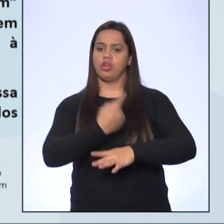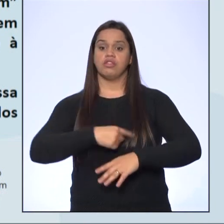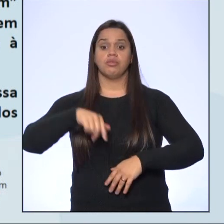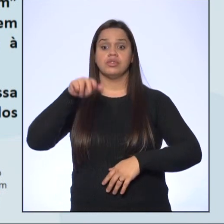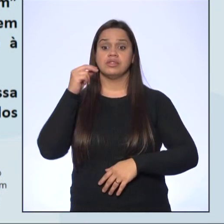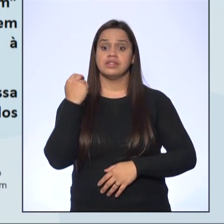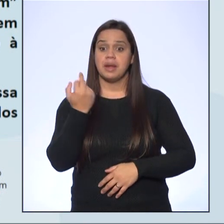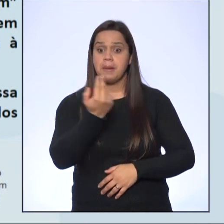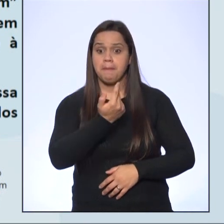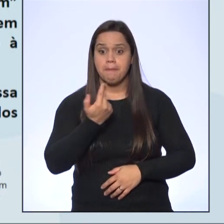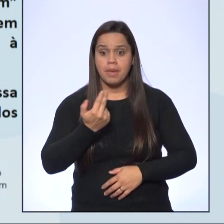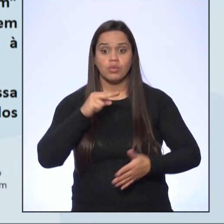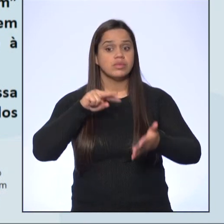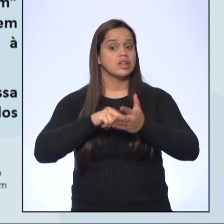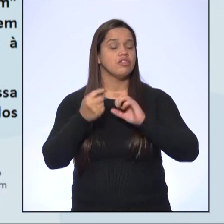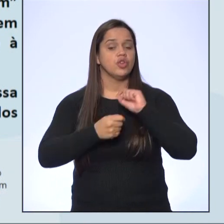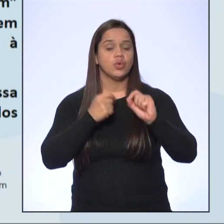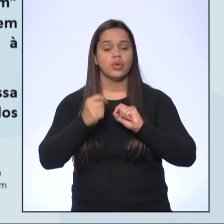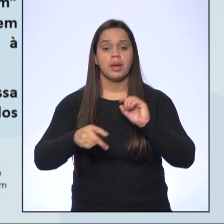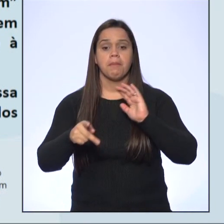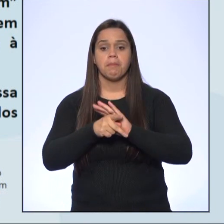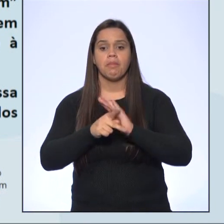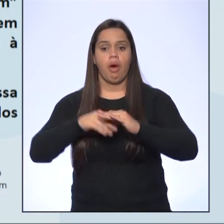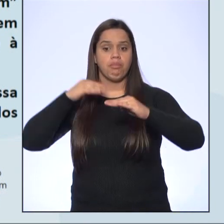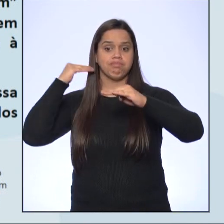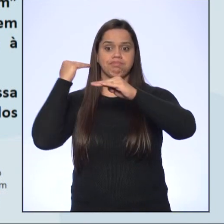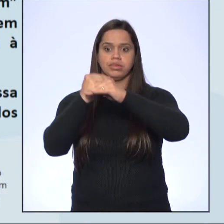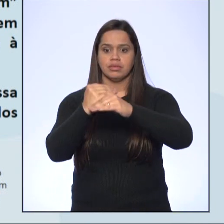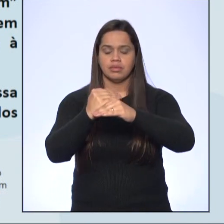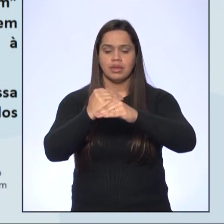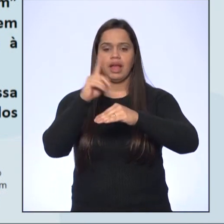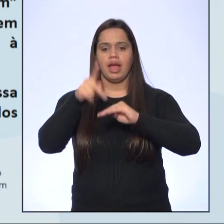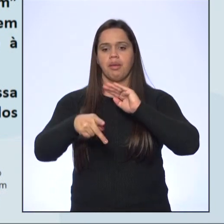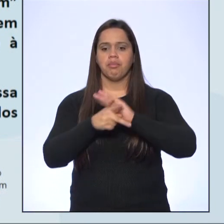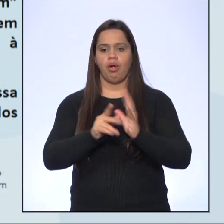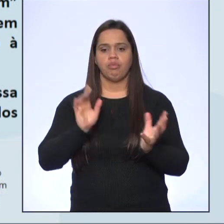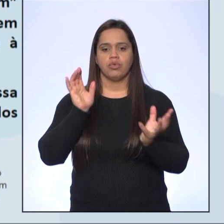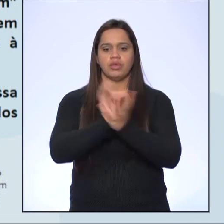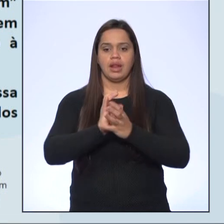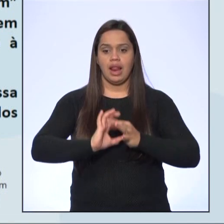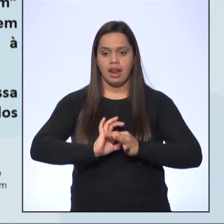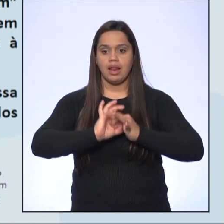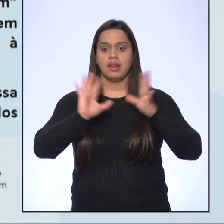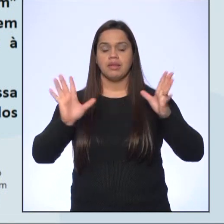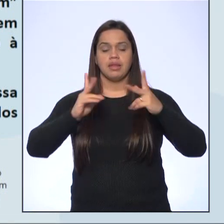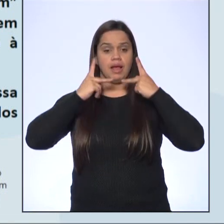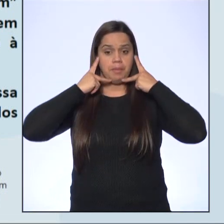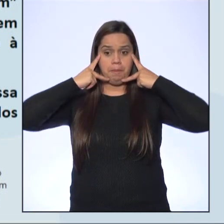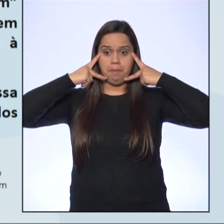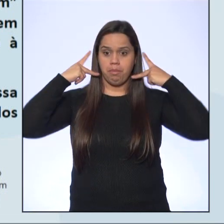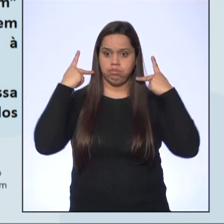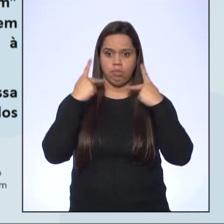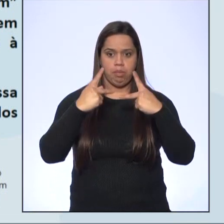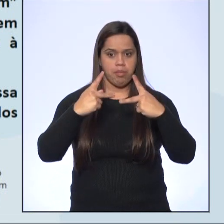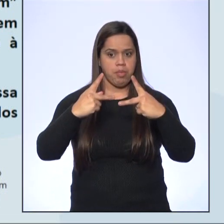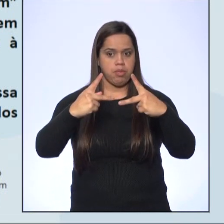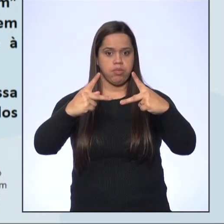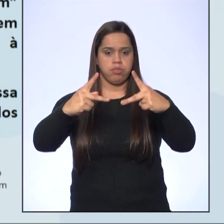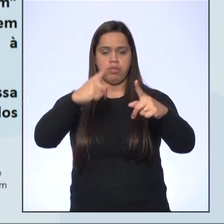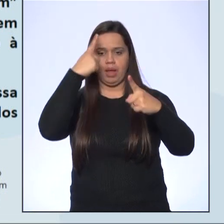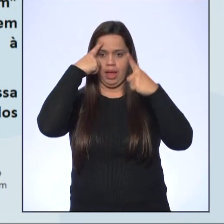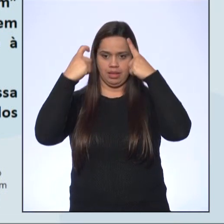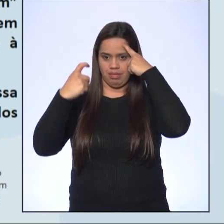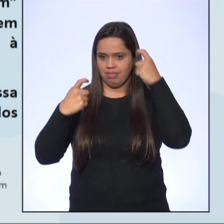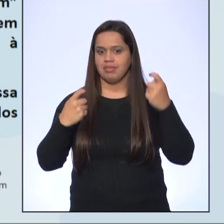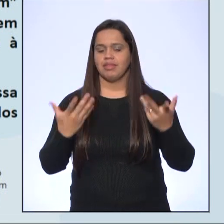todos seremos iguais. Exatamente, esse é o Partido da Liberdade que prega essas ideias, né, essas ideias iluministas,